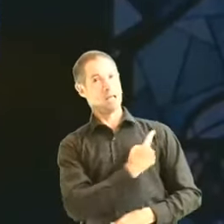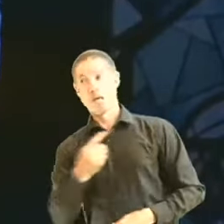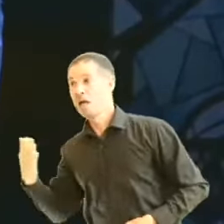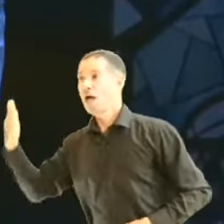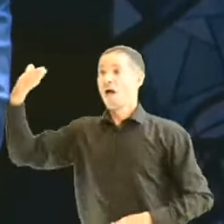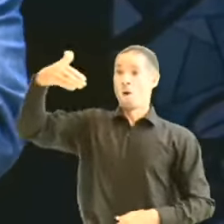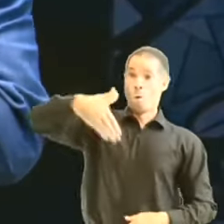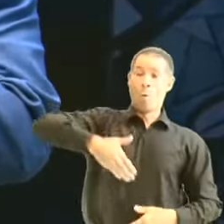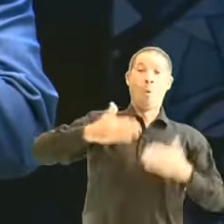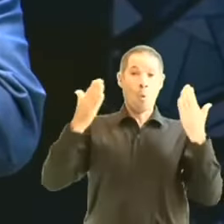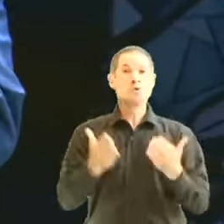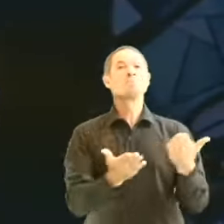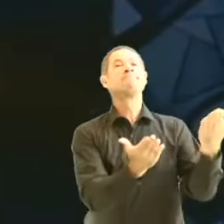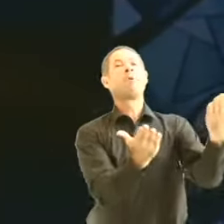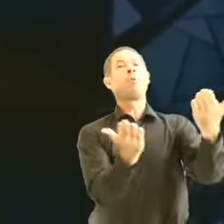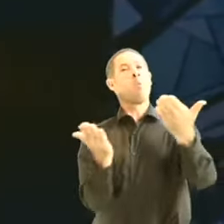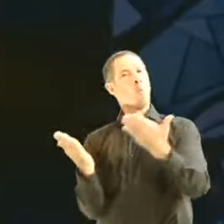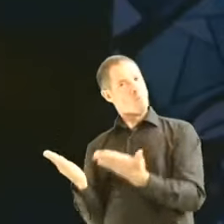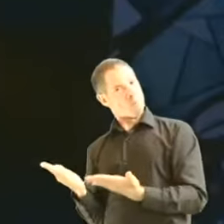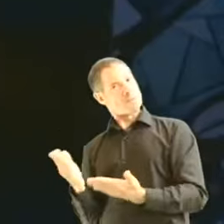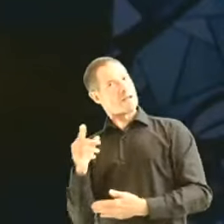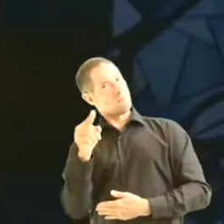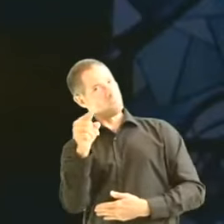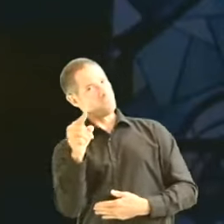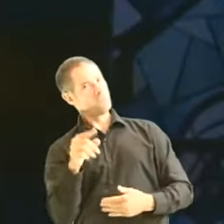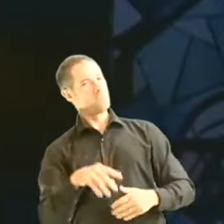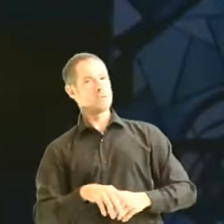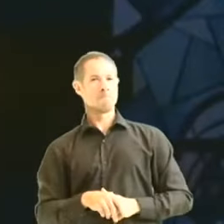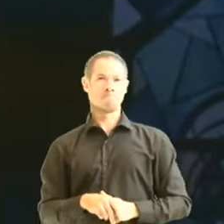aqui hoje para convidar você